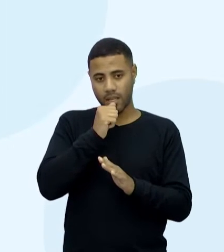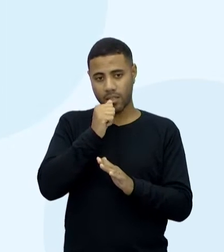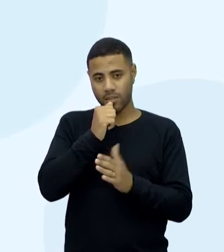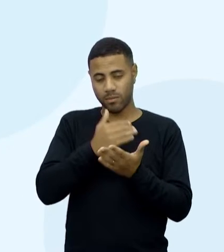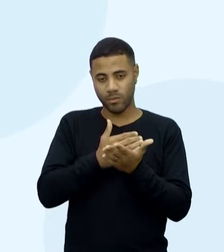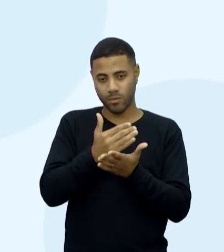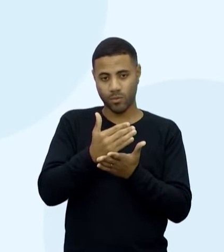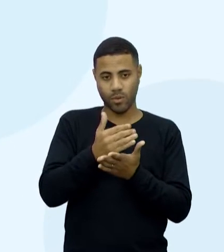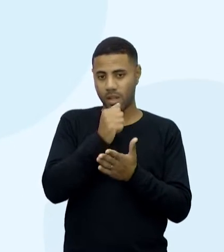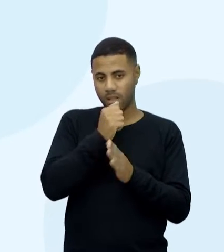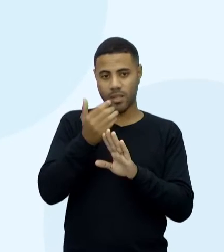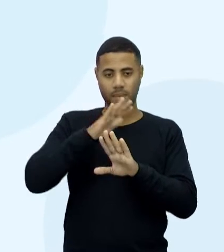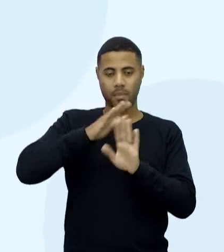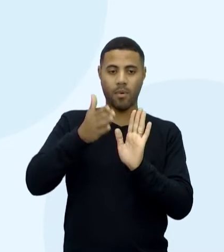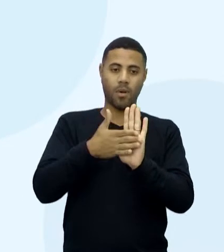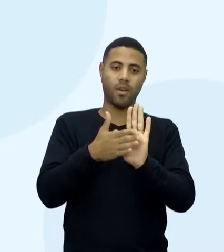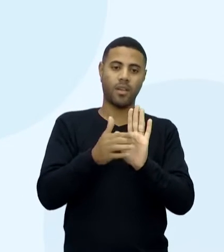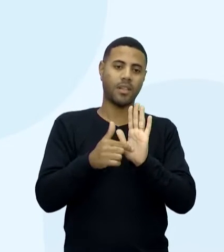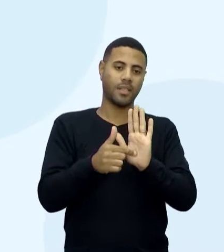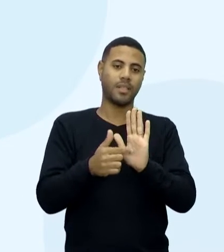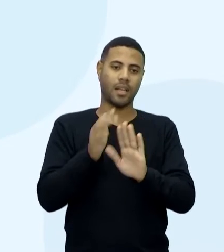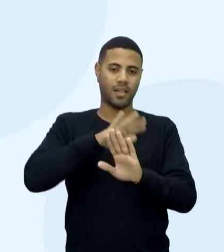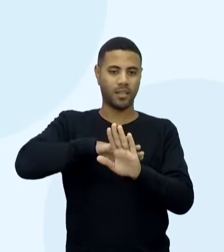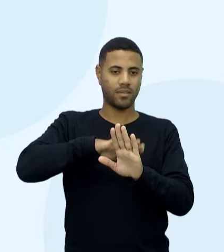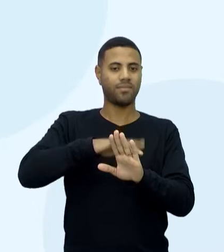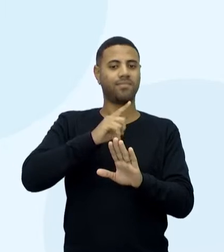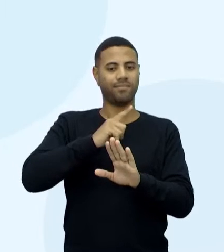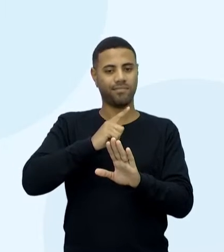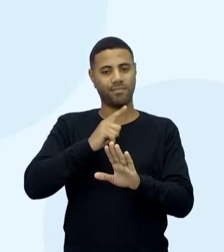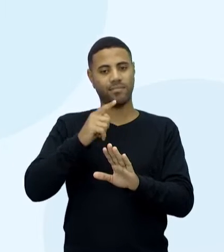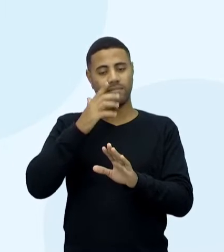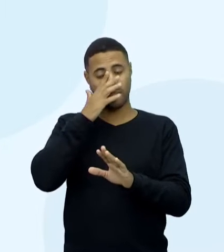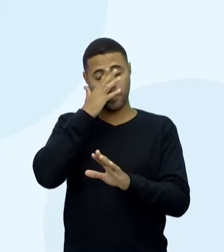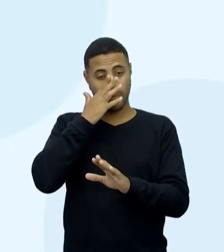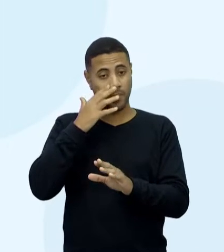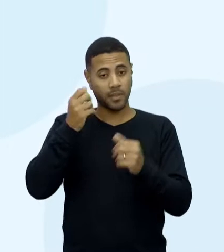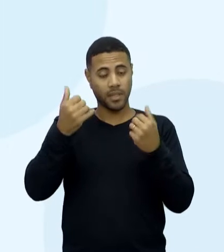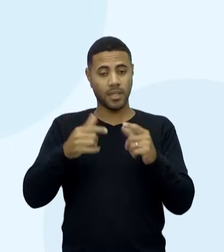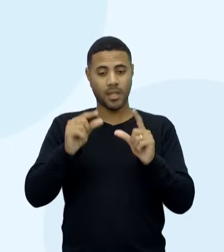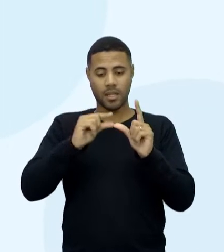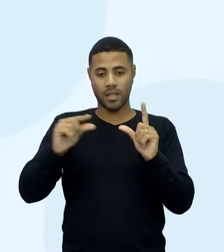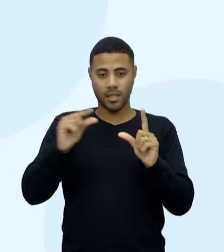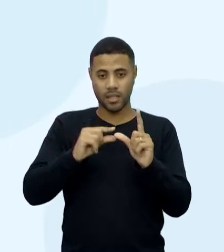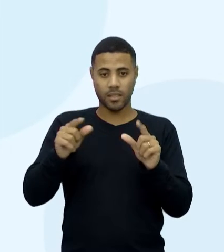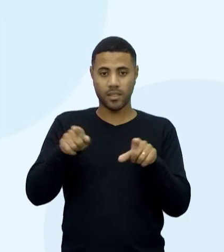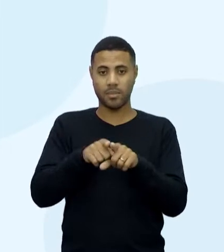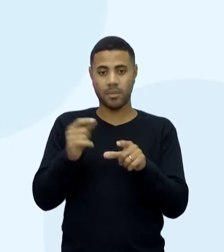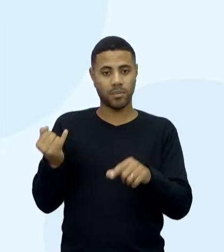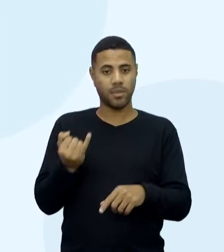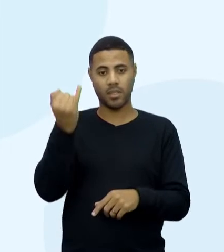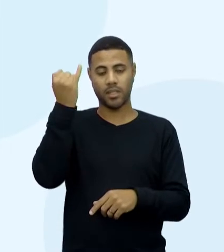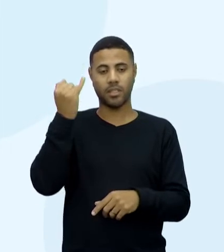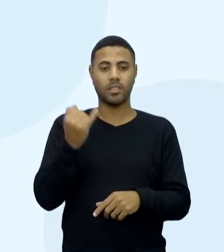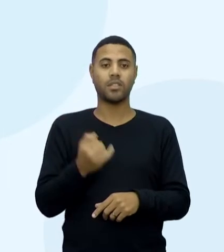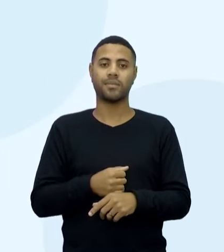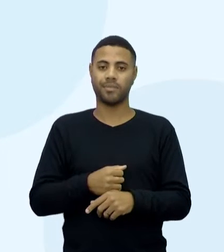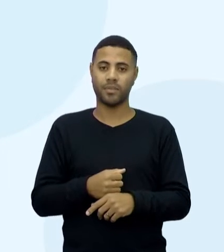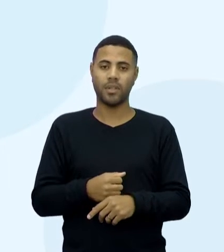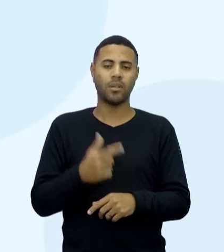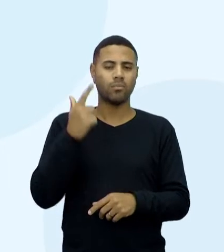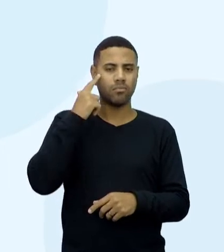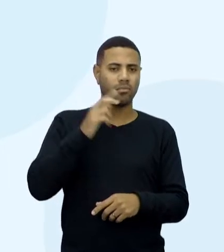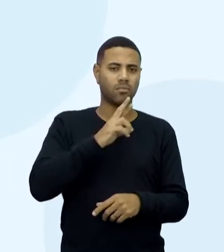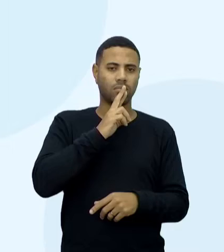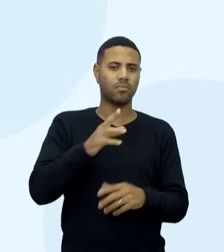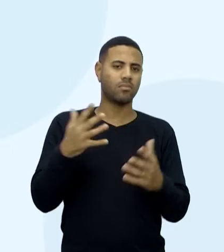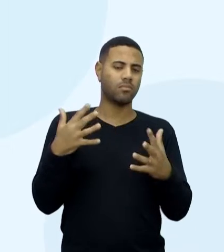explícito nesse discurso fazer esse exercício de lenas entre linhas é muito importante e por fim qual a